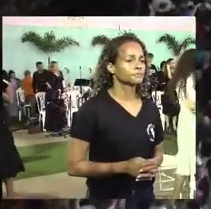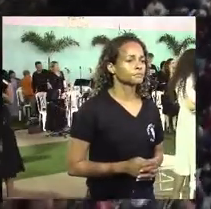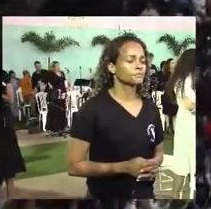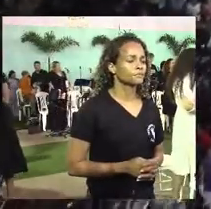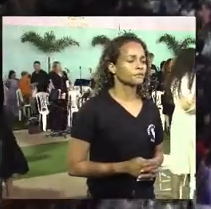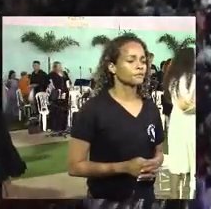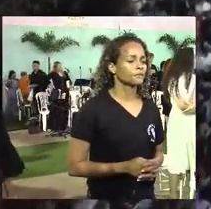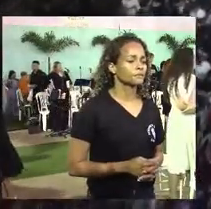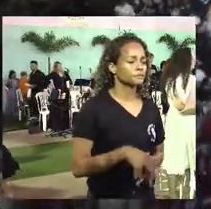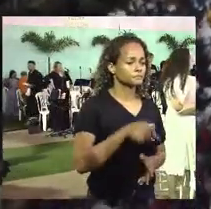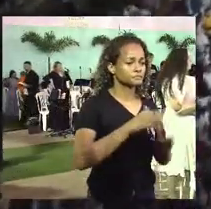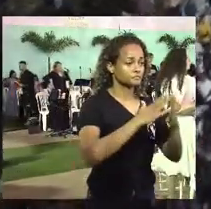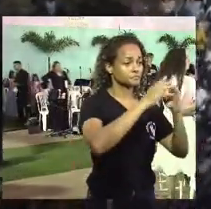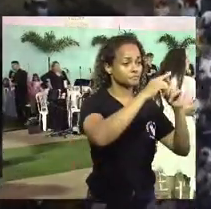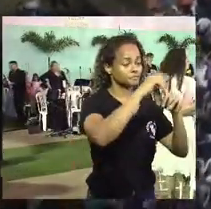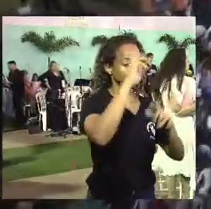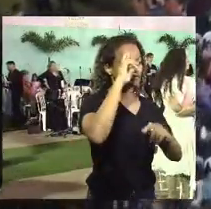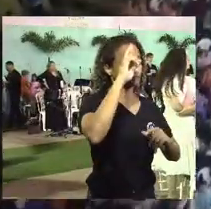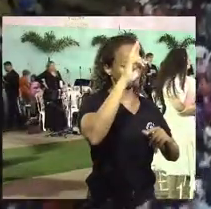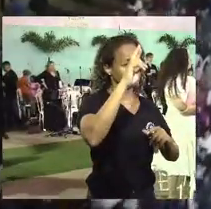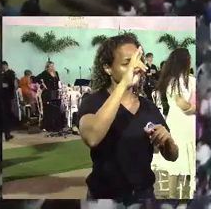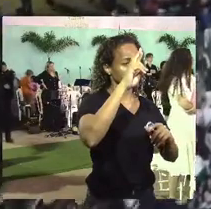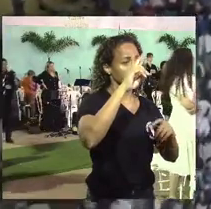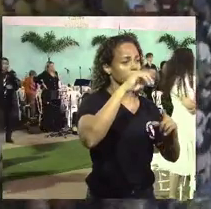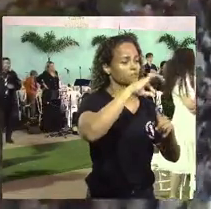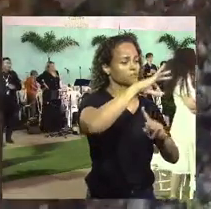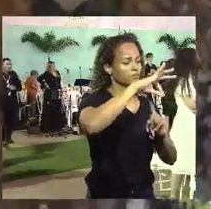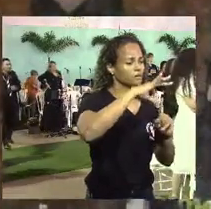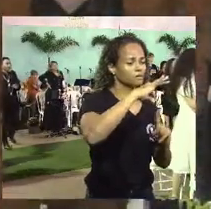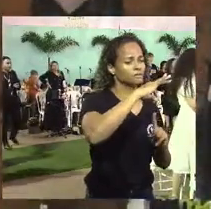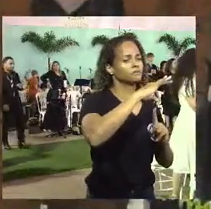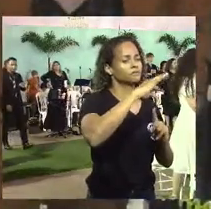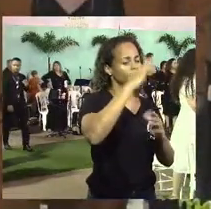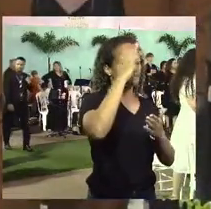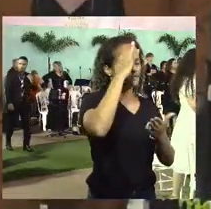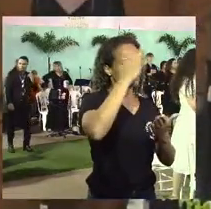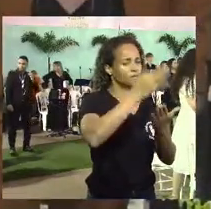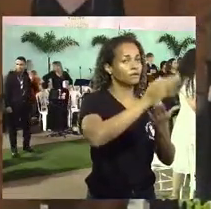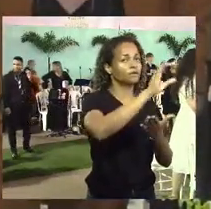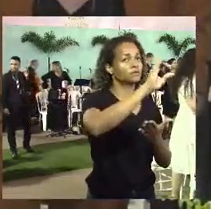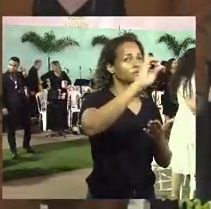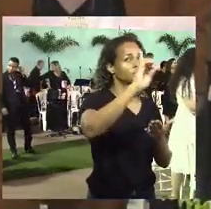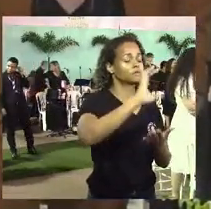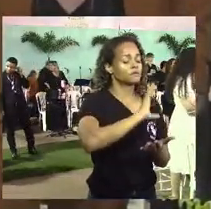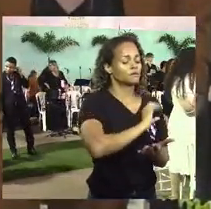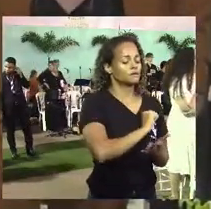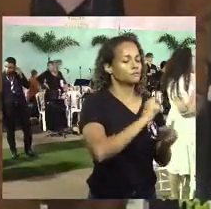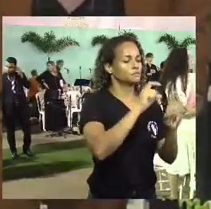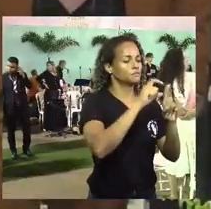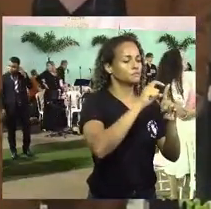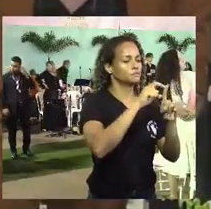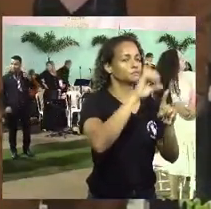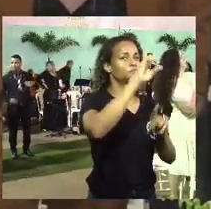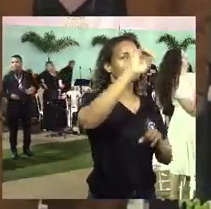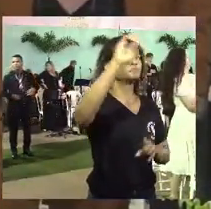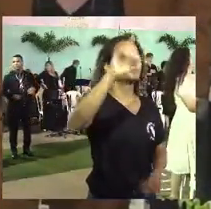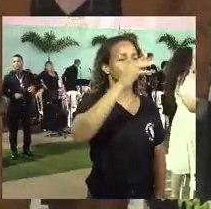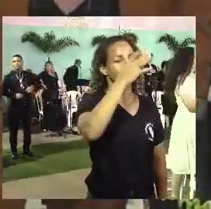fiel que ama a palavra de Deus tem a liberdade